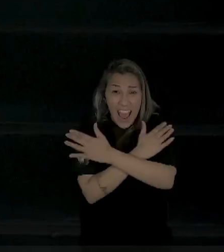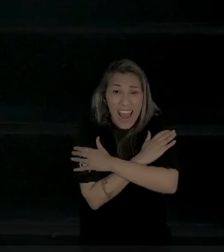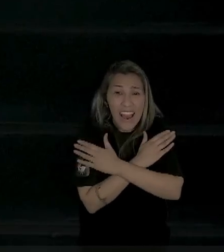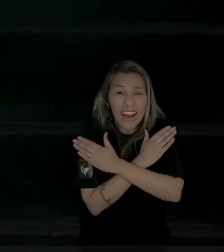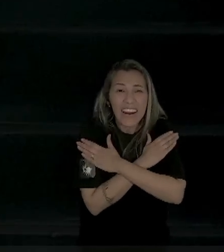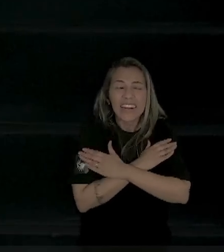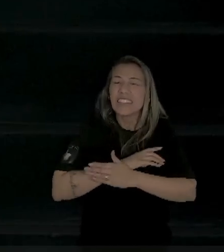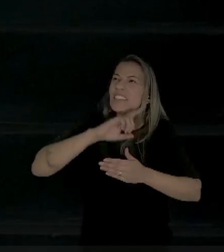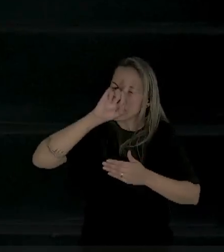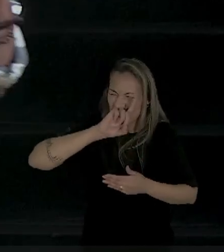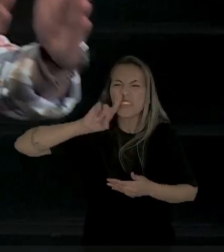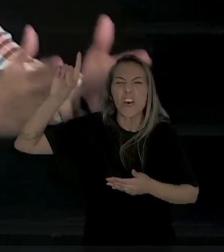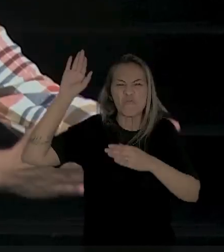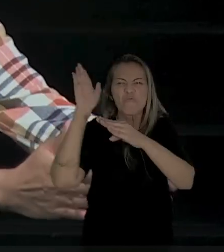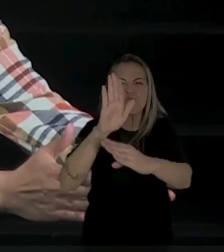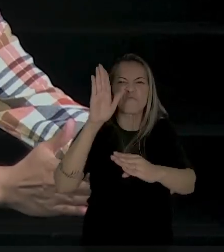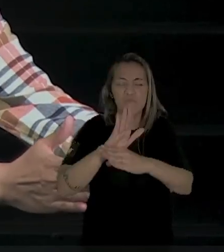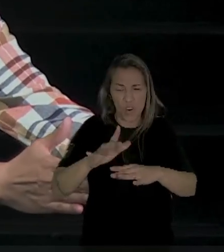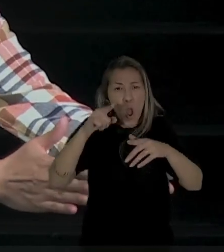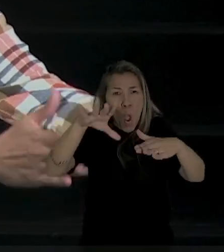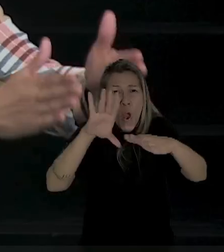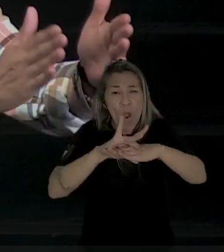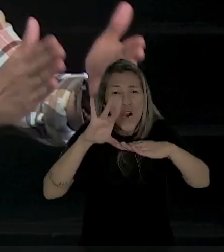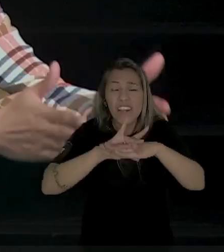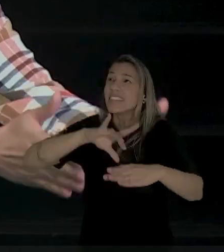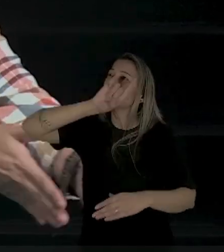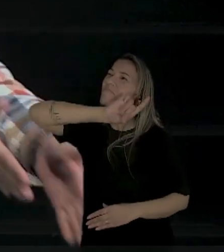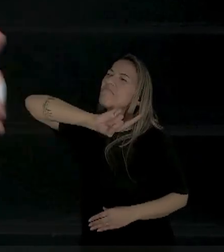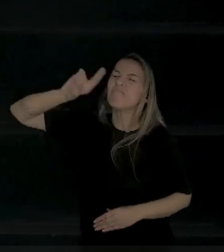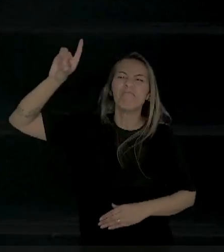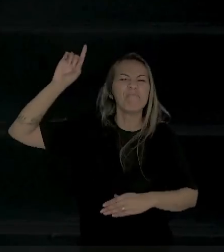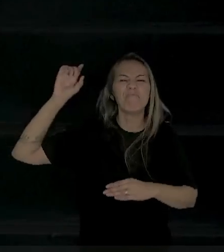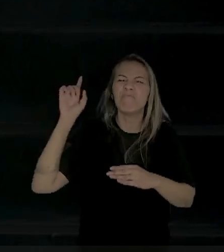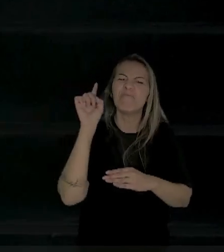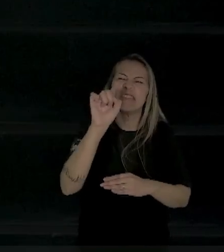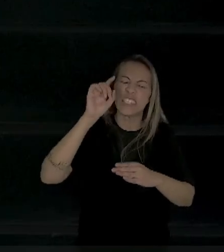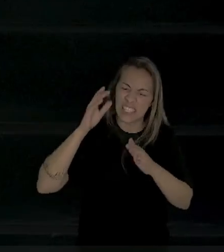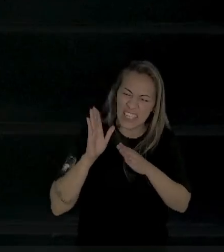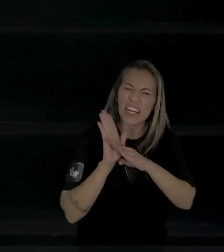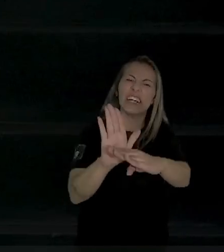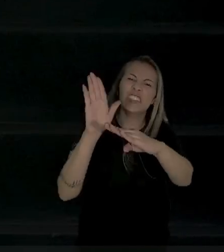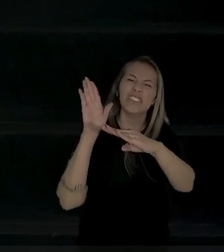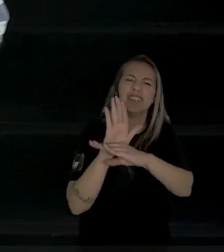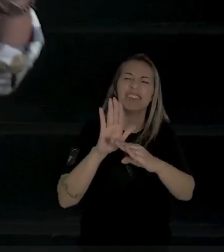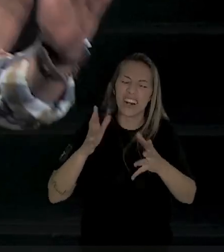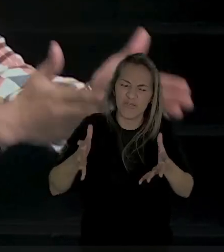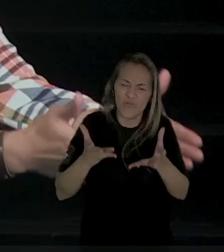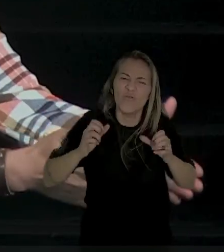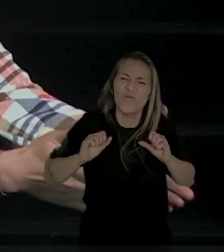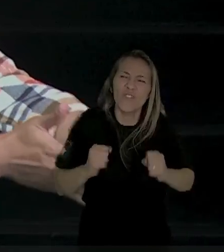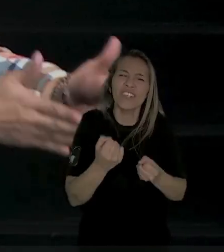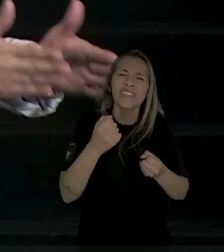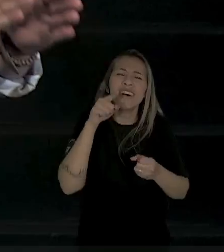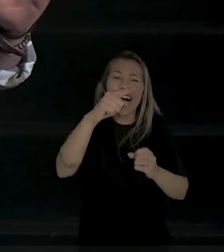guia. A doença vem, mas depois da doença vem a voz que guia. Os meus planos dão